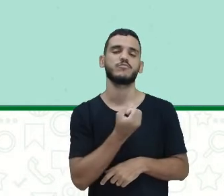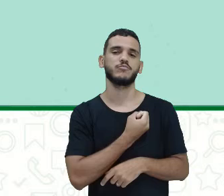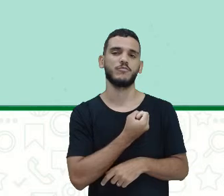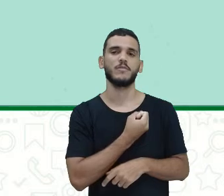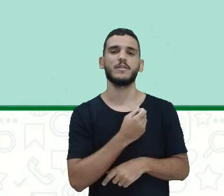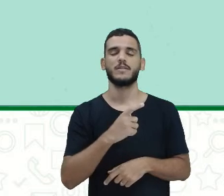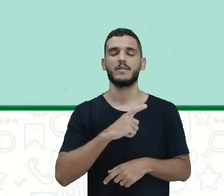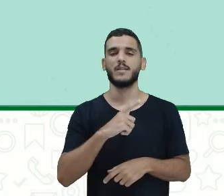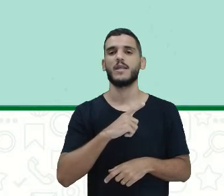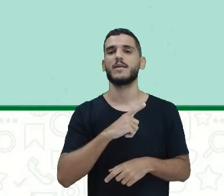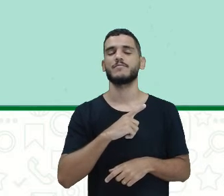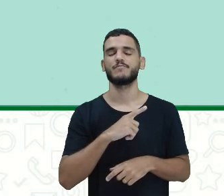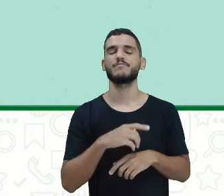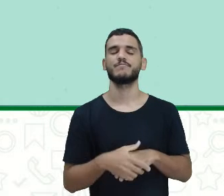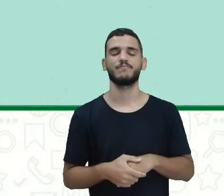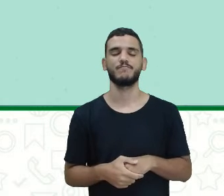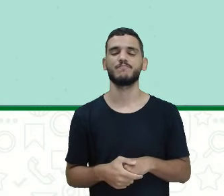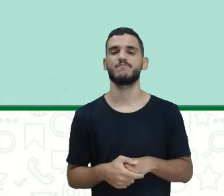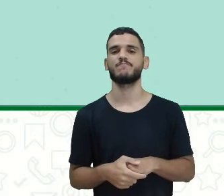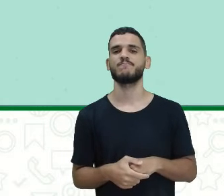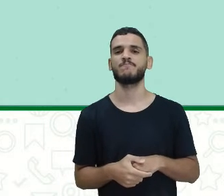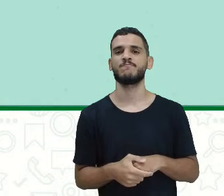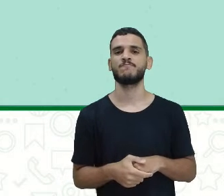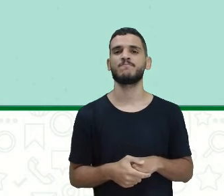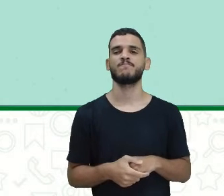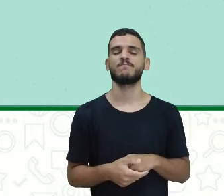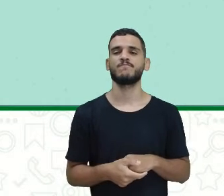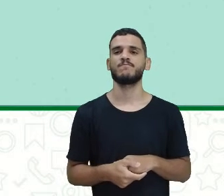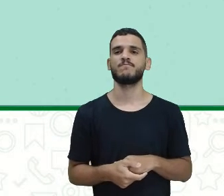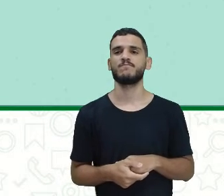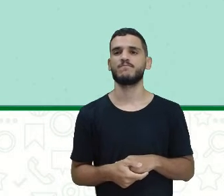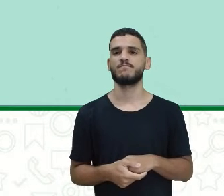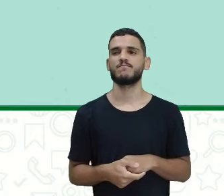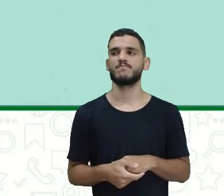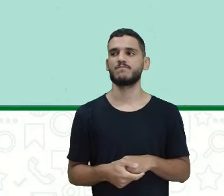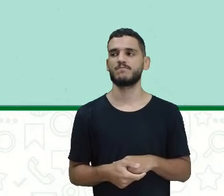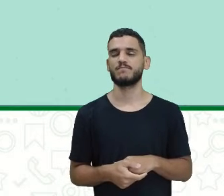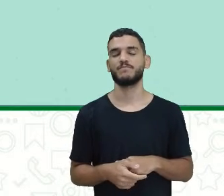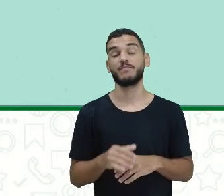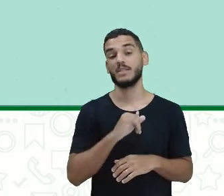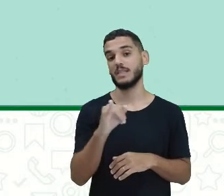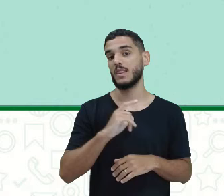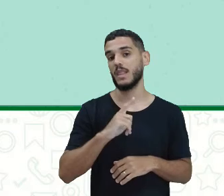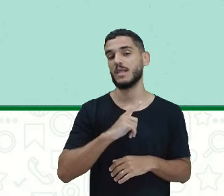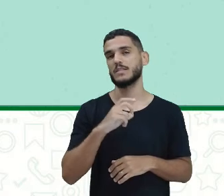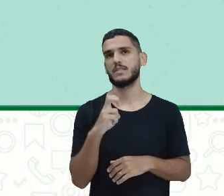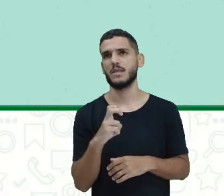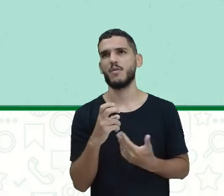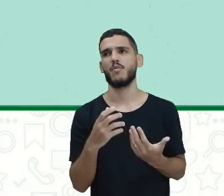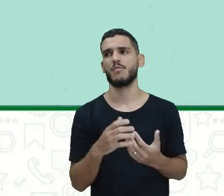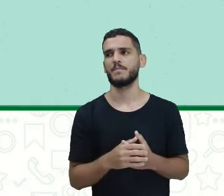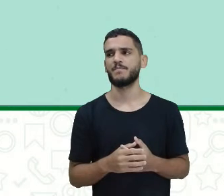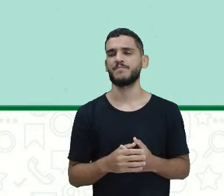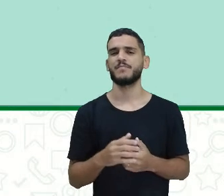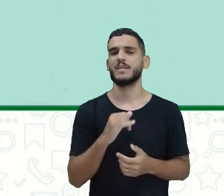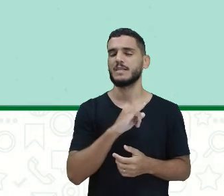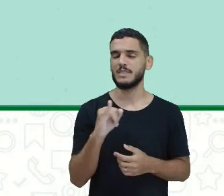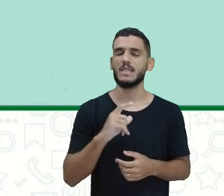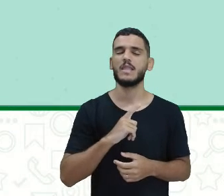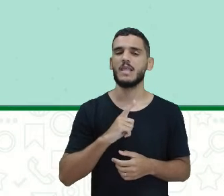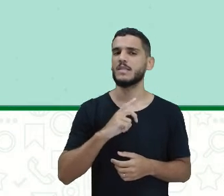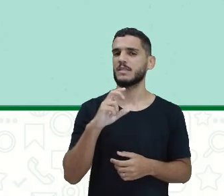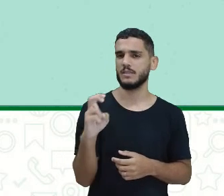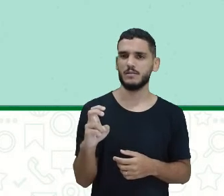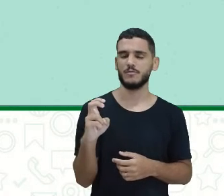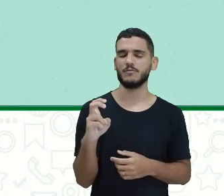de notas que eu usei, tá certo? Então, mas se eu tivesse 5 notas? Se eu tivesse 5